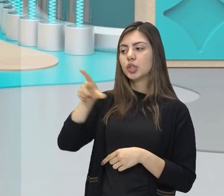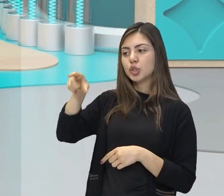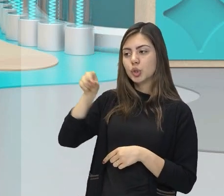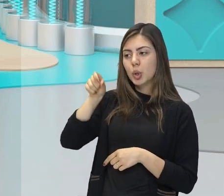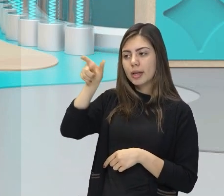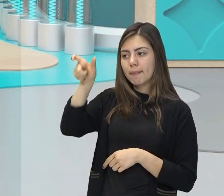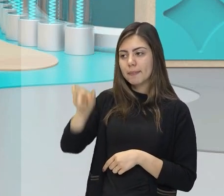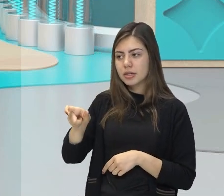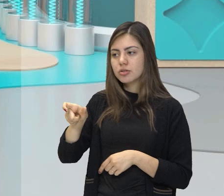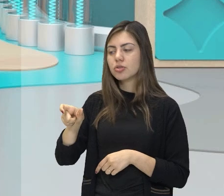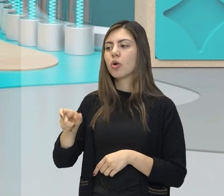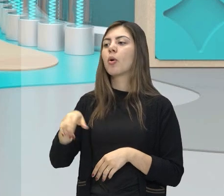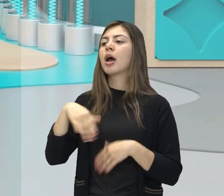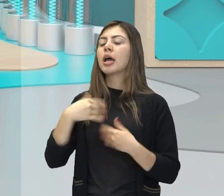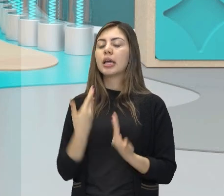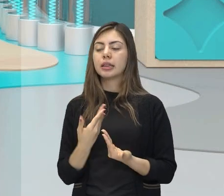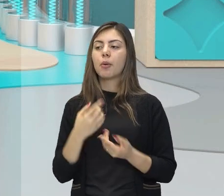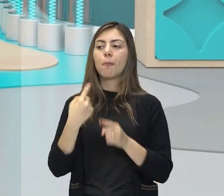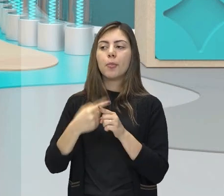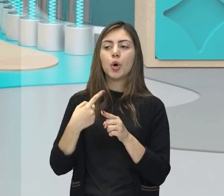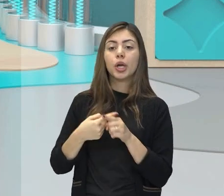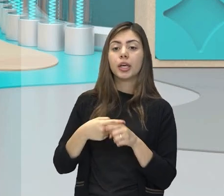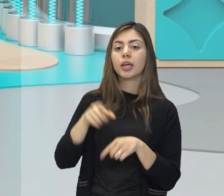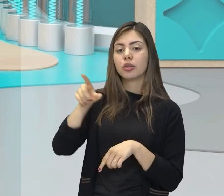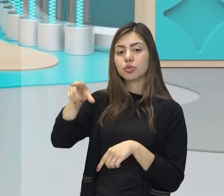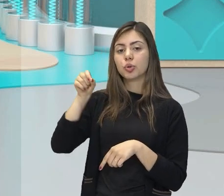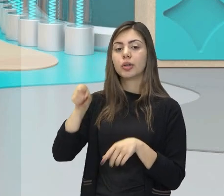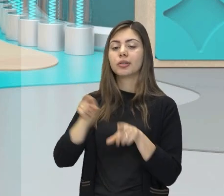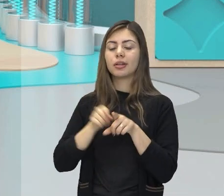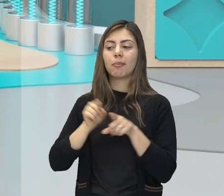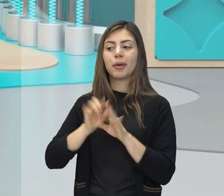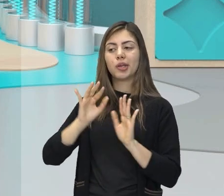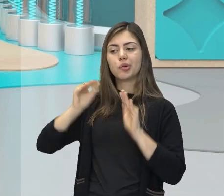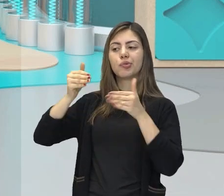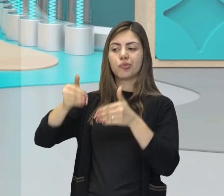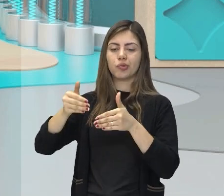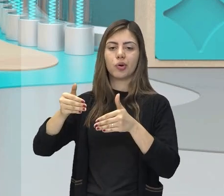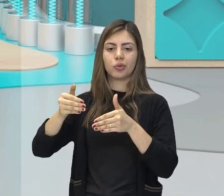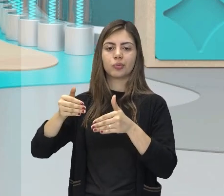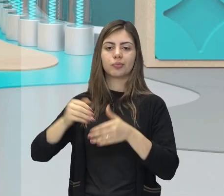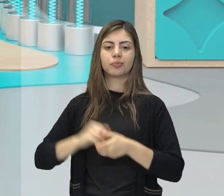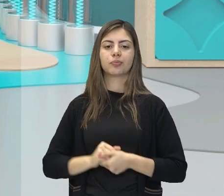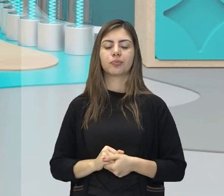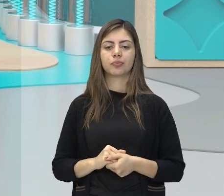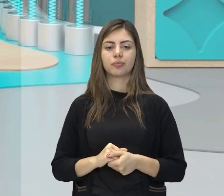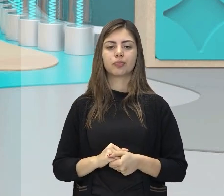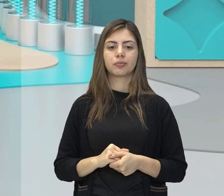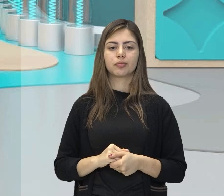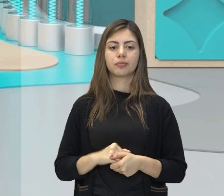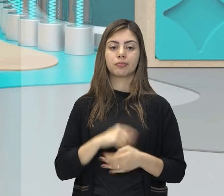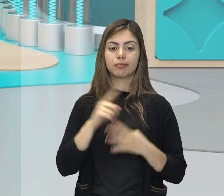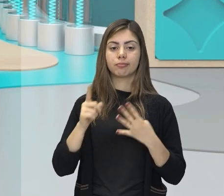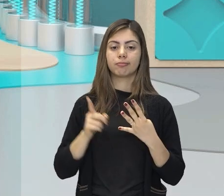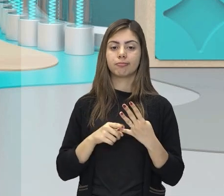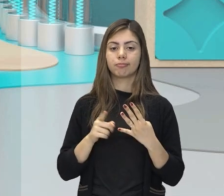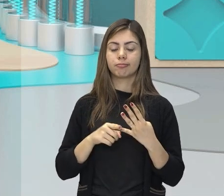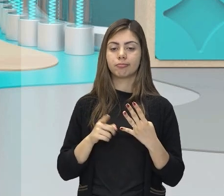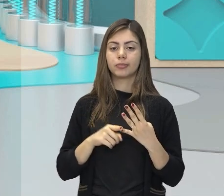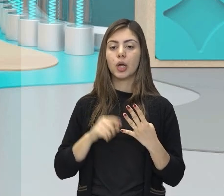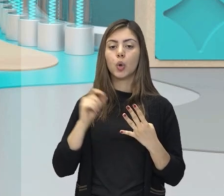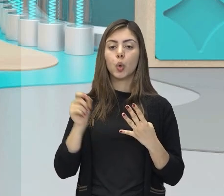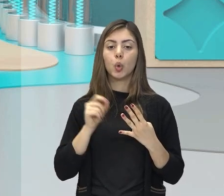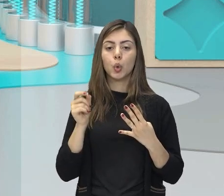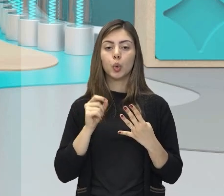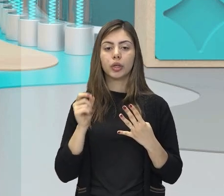o motivo e vai dizer qual é o seu objetivo ao entrevistar aquela pessoa. Seguindo adiante, é interessante